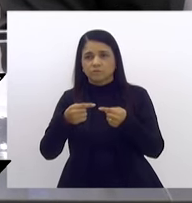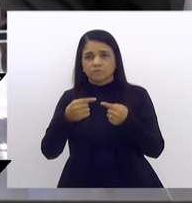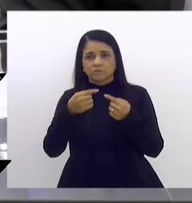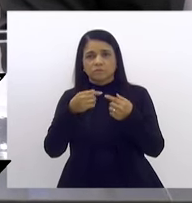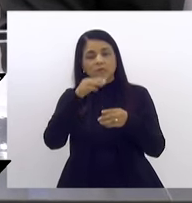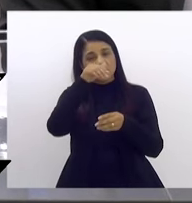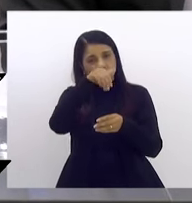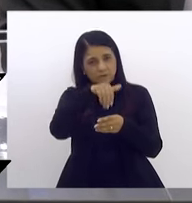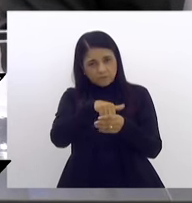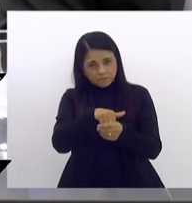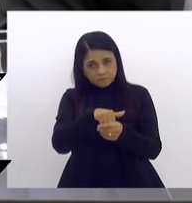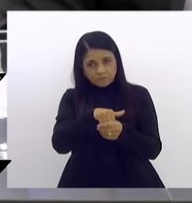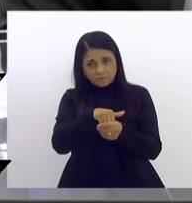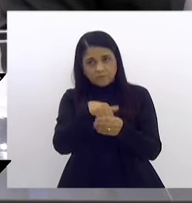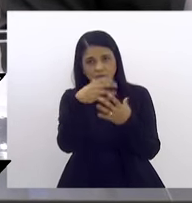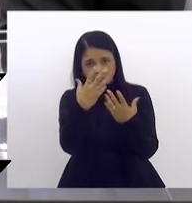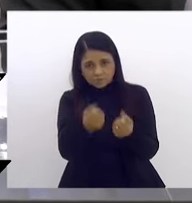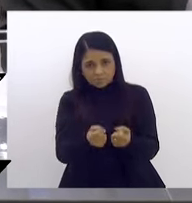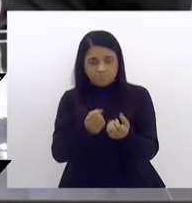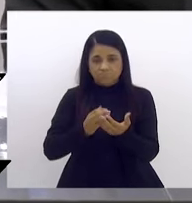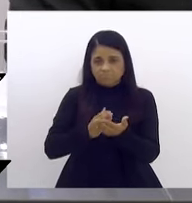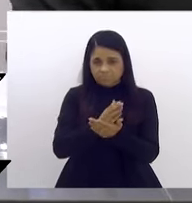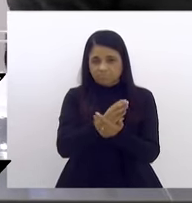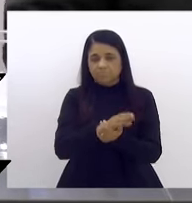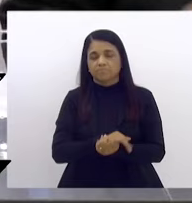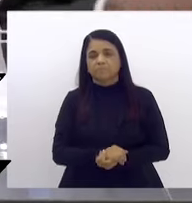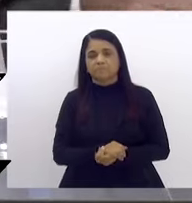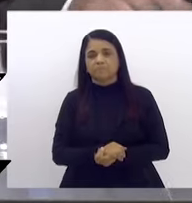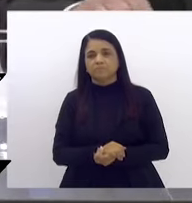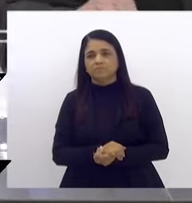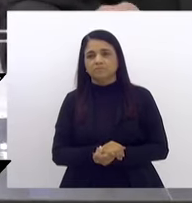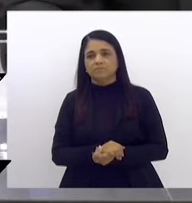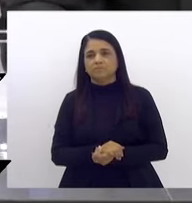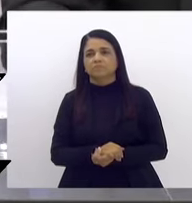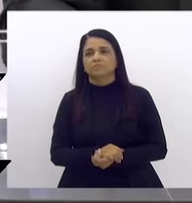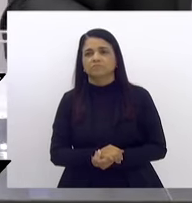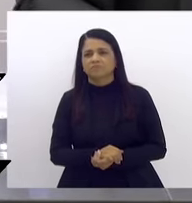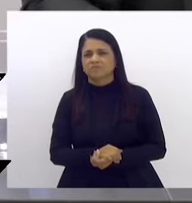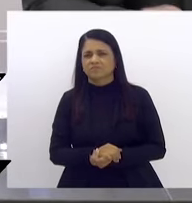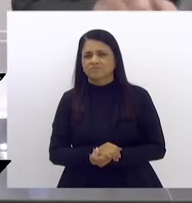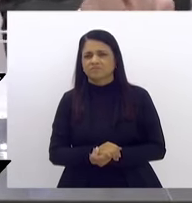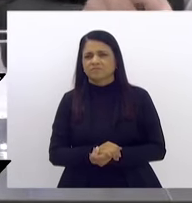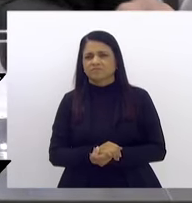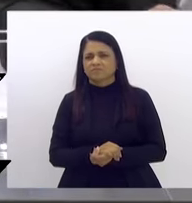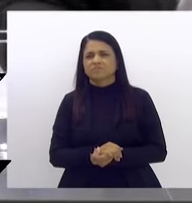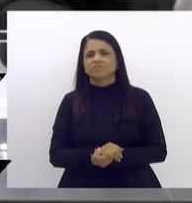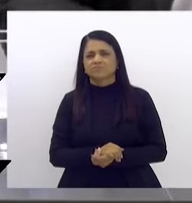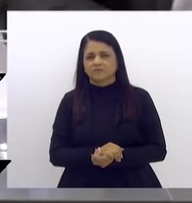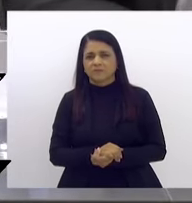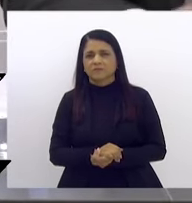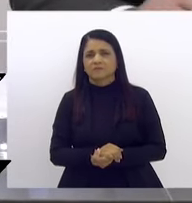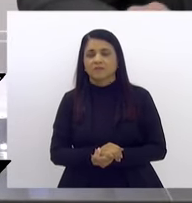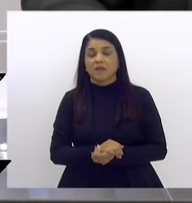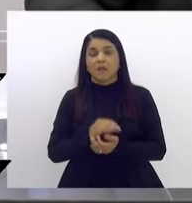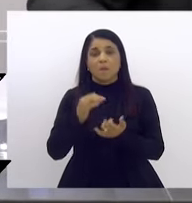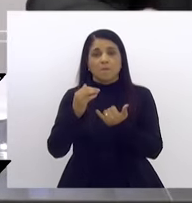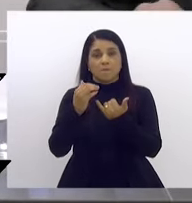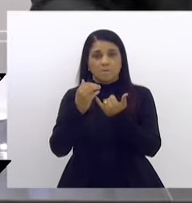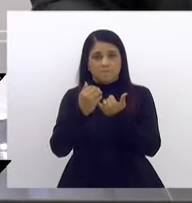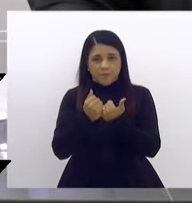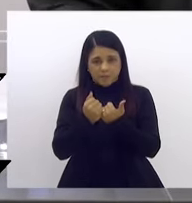em votação aprovado olha só tá tá perfeito patrimônio em